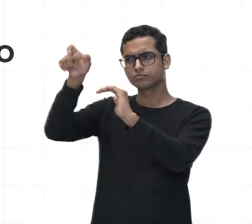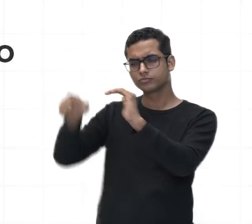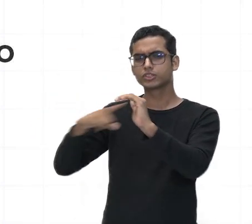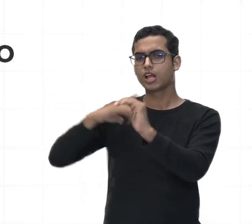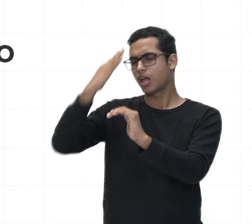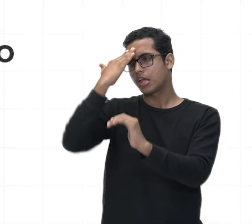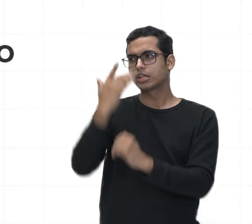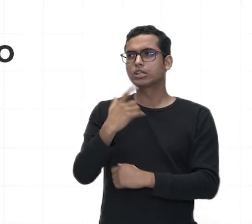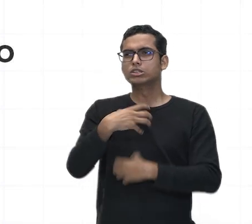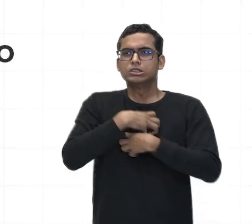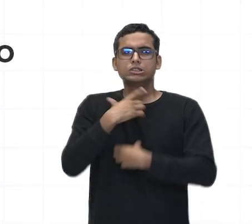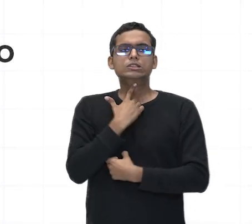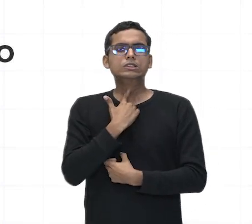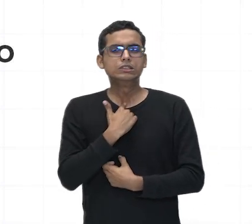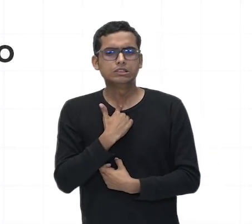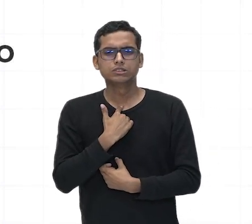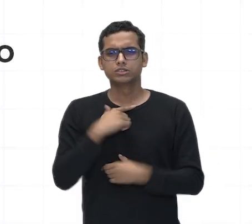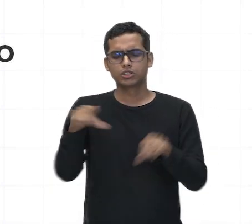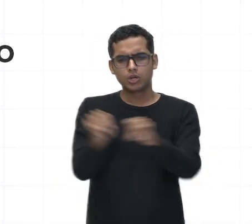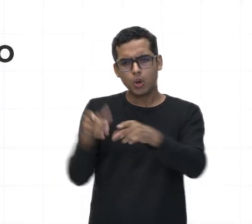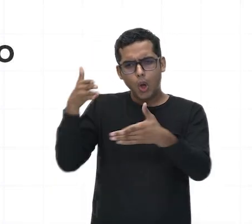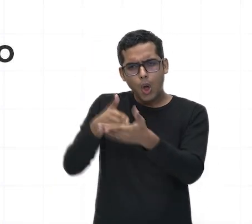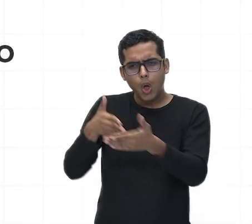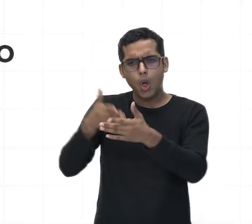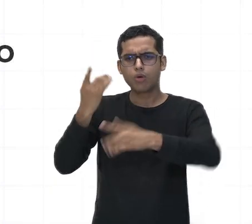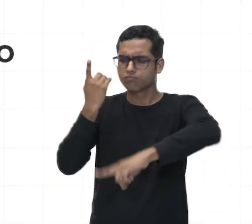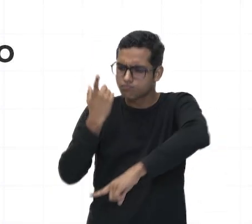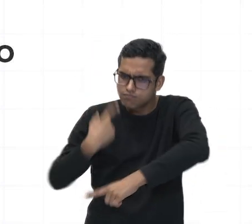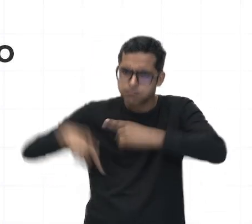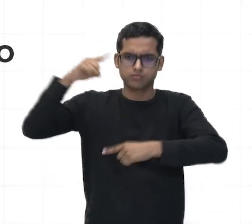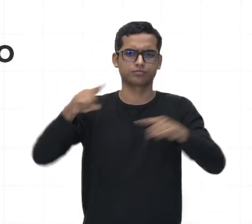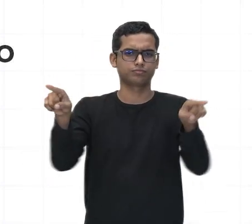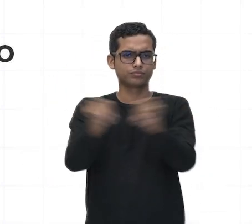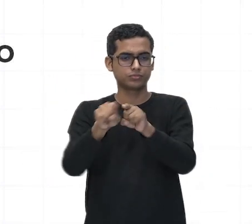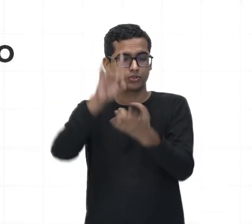ir além, de superar, violar